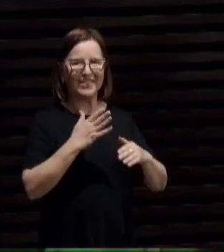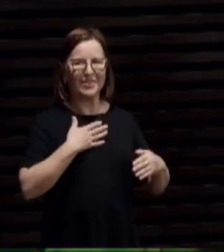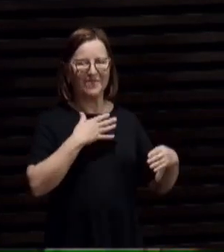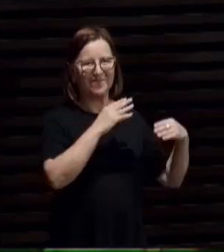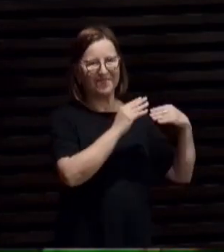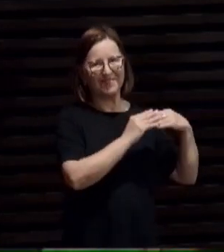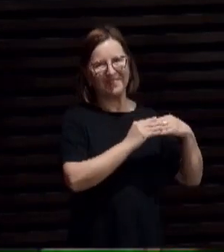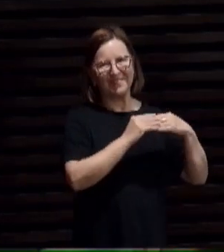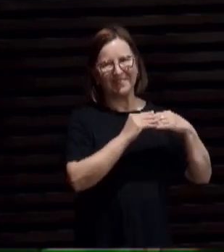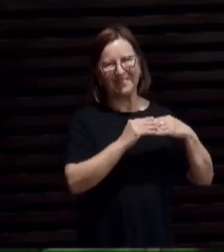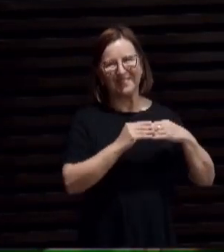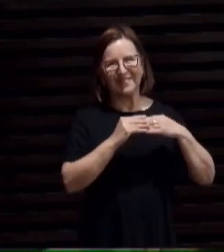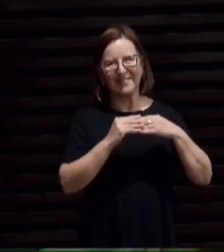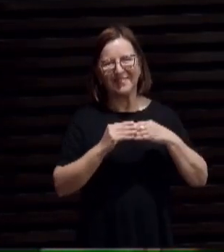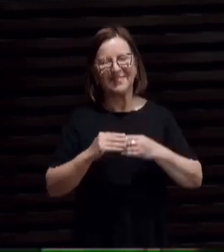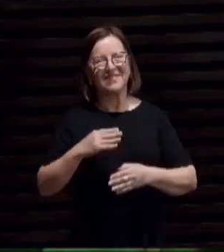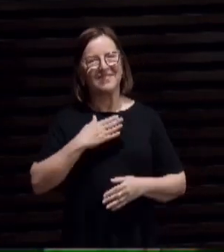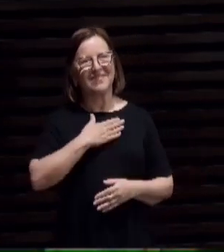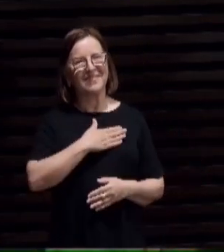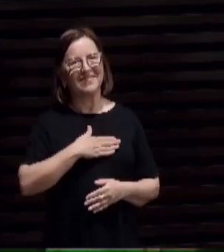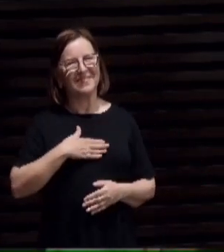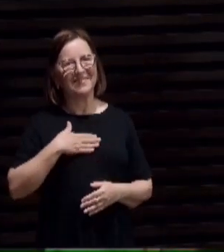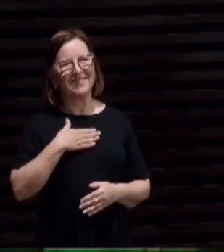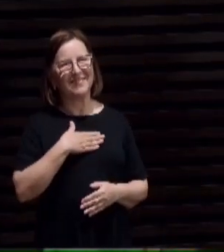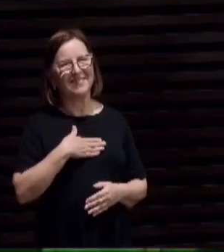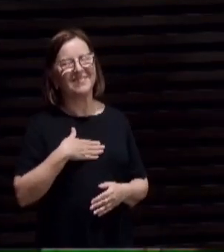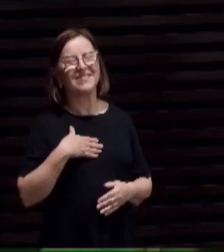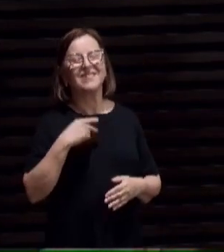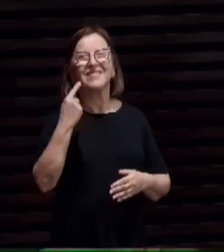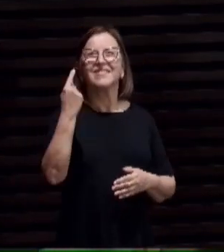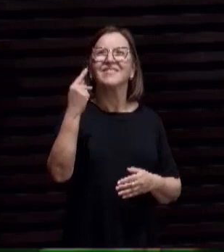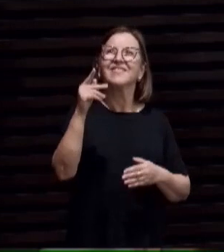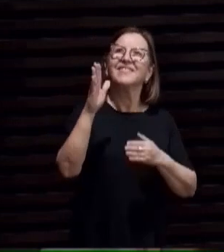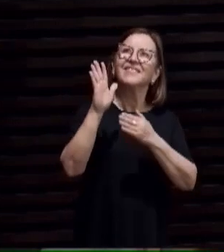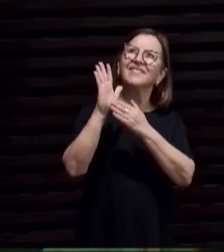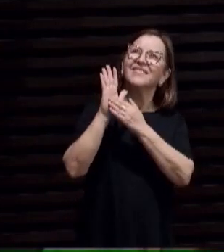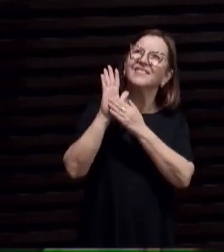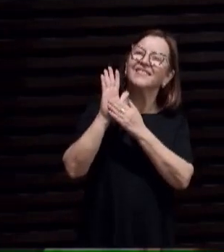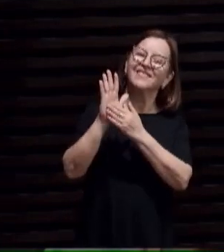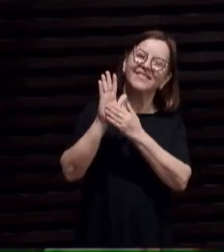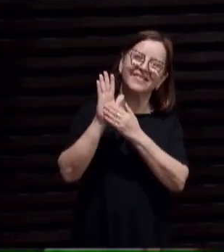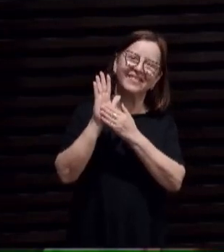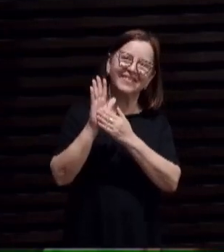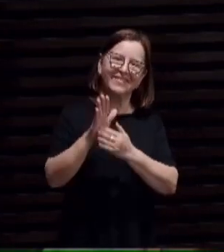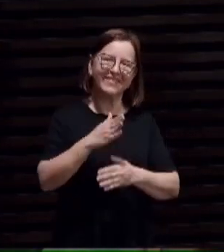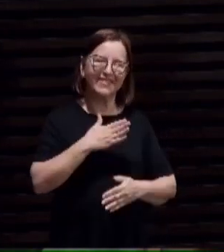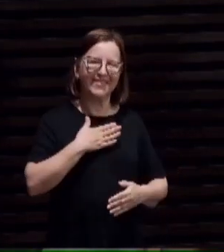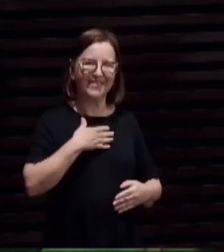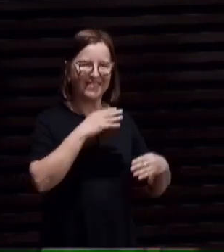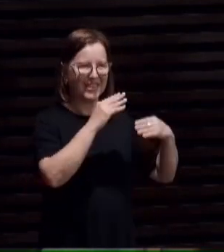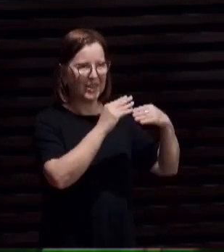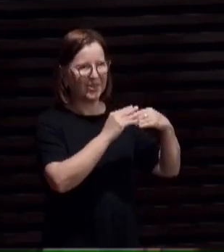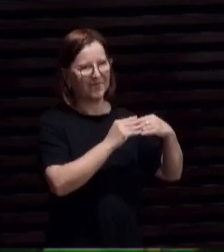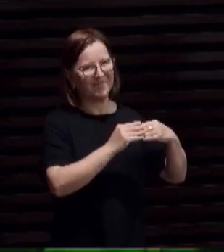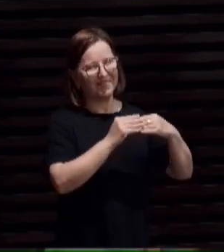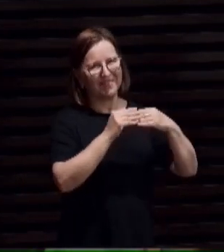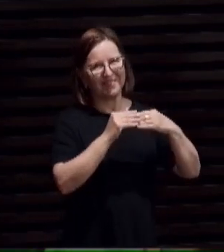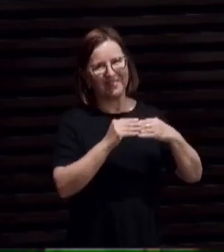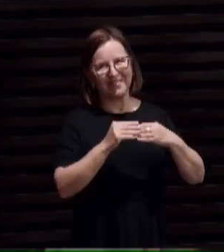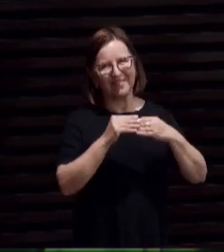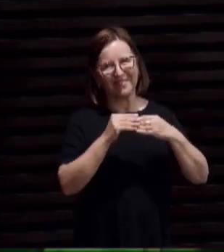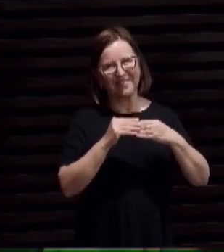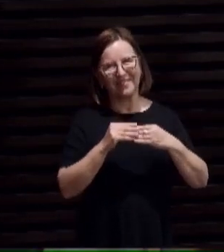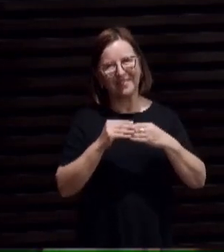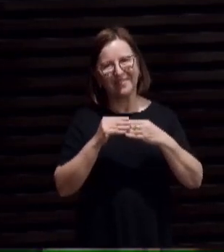Jesus me guia, que prazer. É sua mão que me